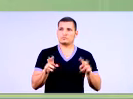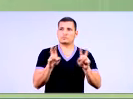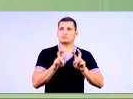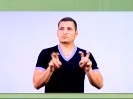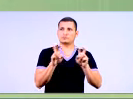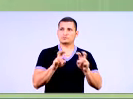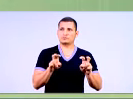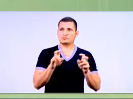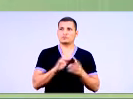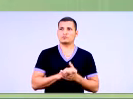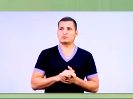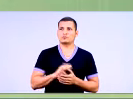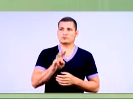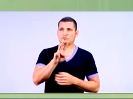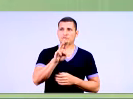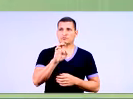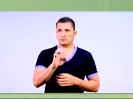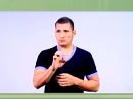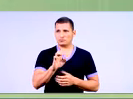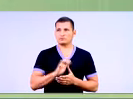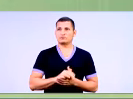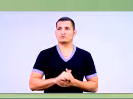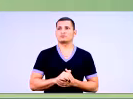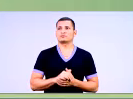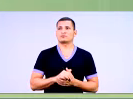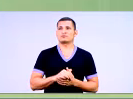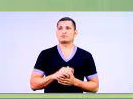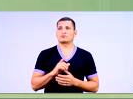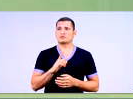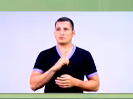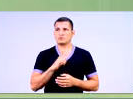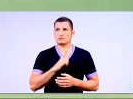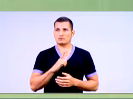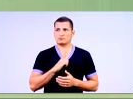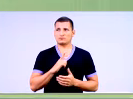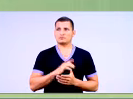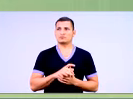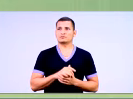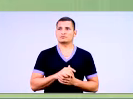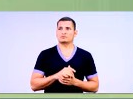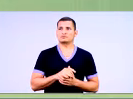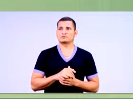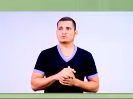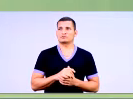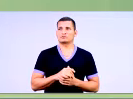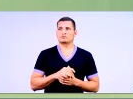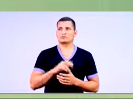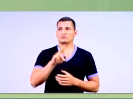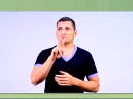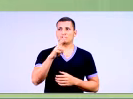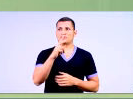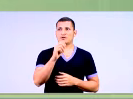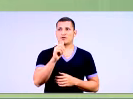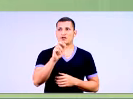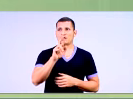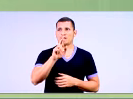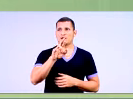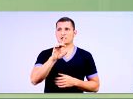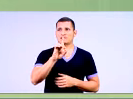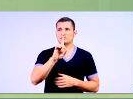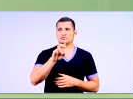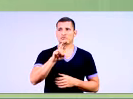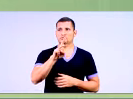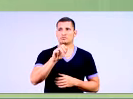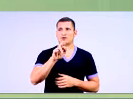computadores, nós o que? Temos que considerar o hardware, que não tem uma tradução específica, nós usamos a